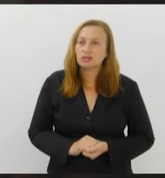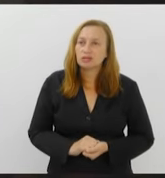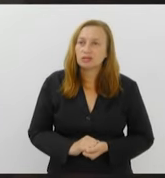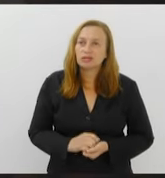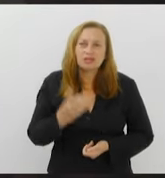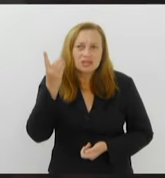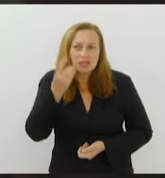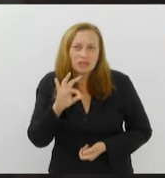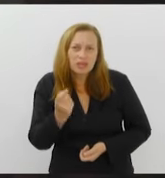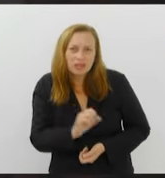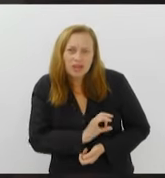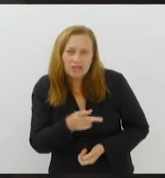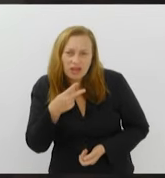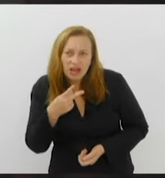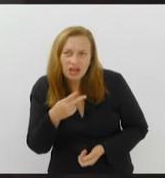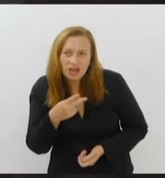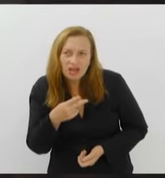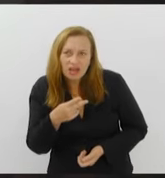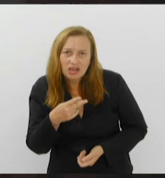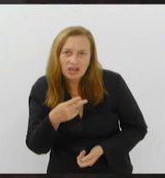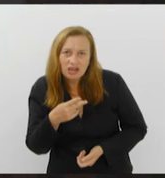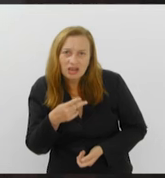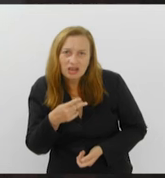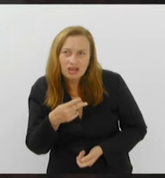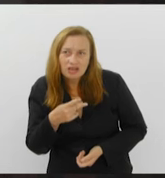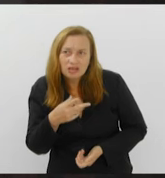Deputada Marta, alguma posição a colocar?